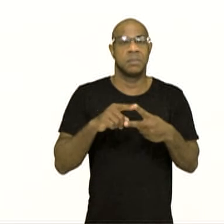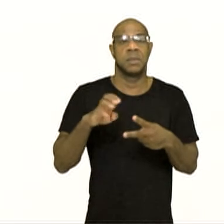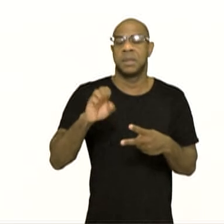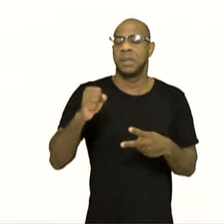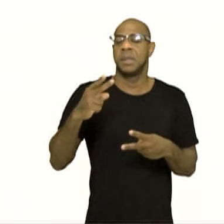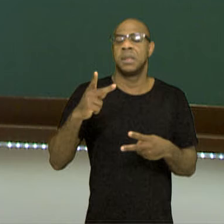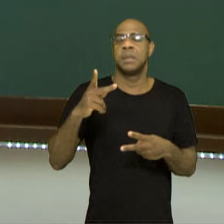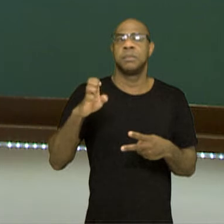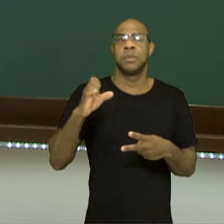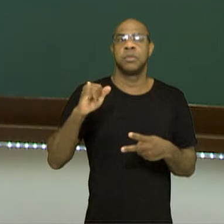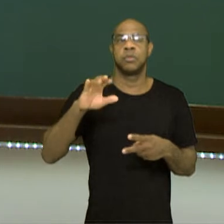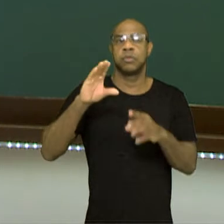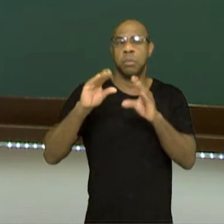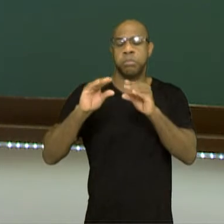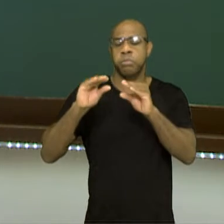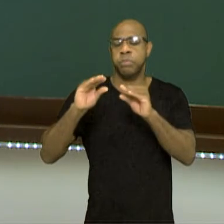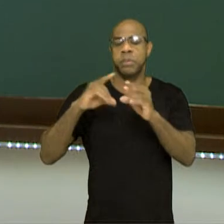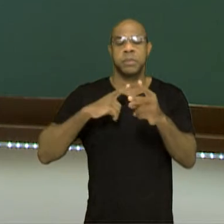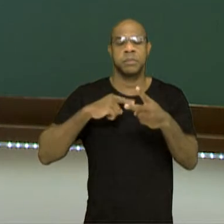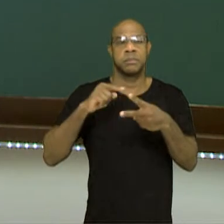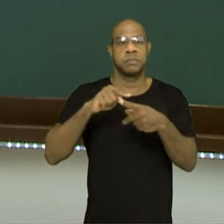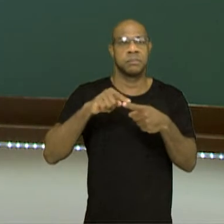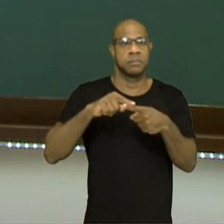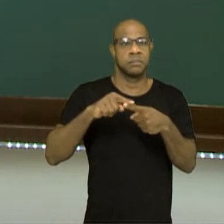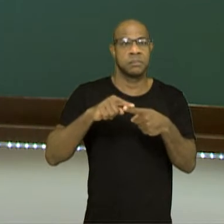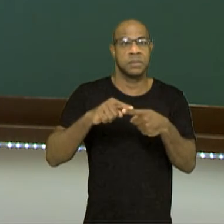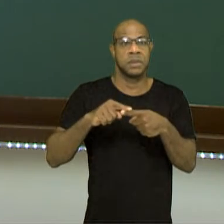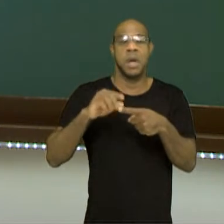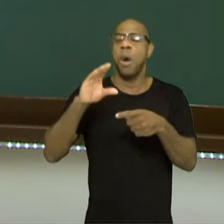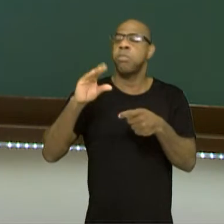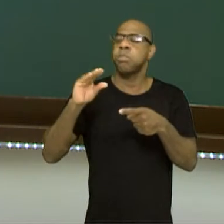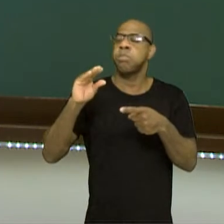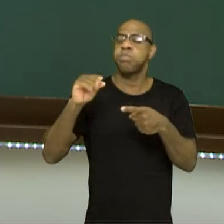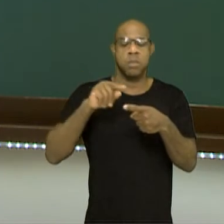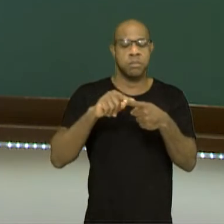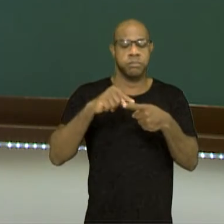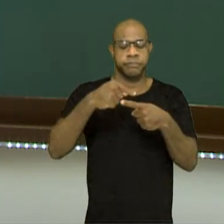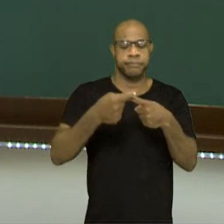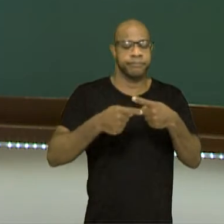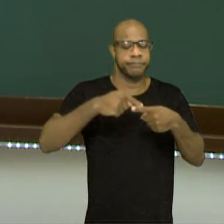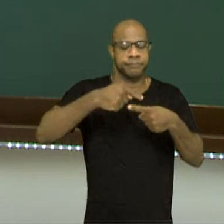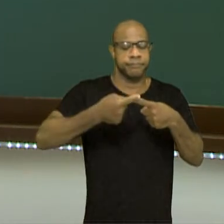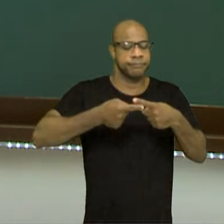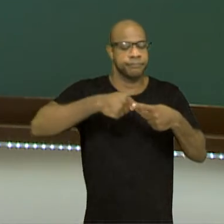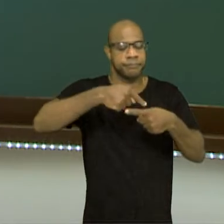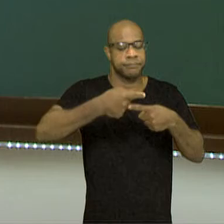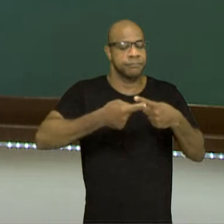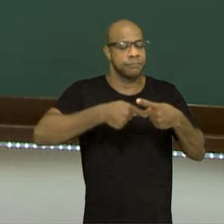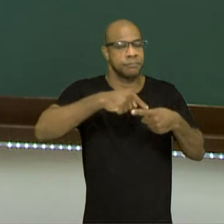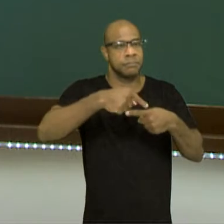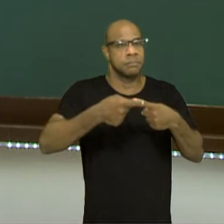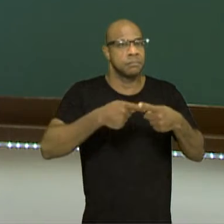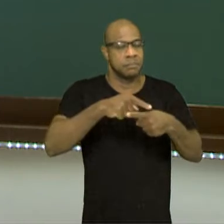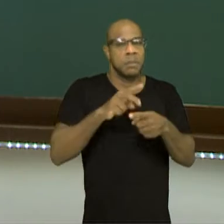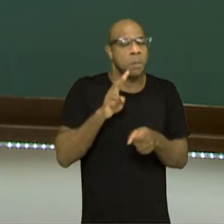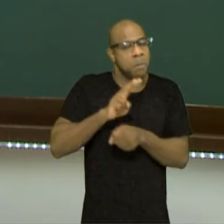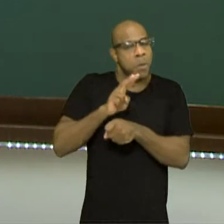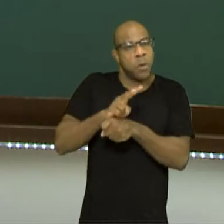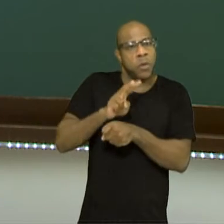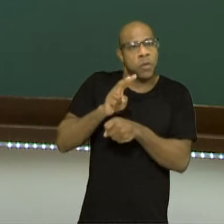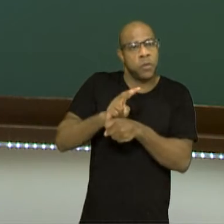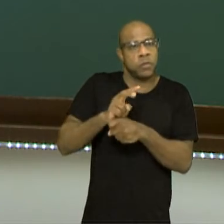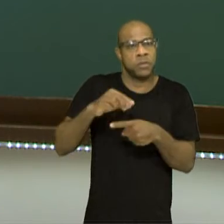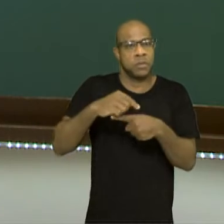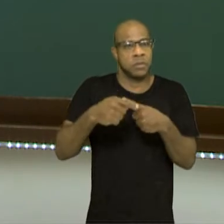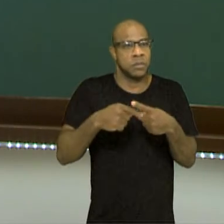esponjoso. Então o esponjoso é esse que envolve a uretra do homem. E ele tem como função proteger. Então, a uretra é